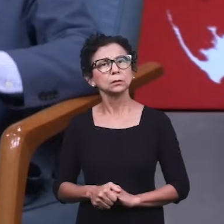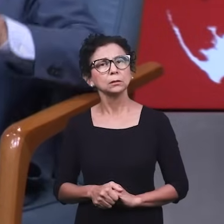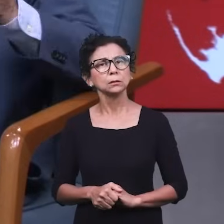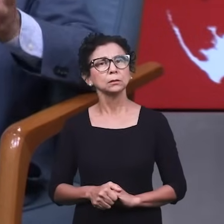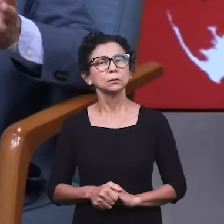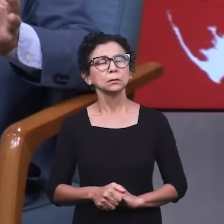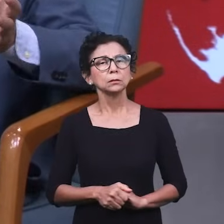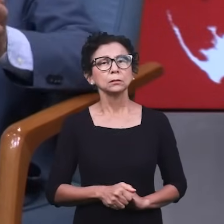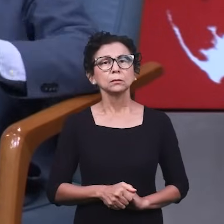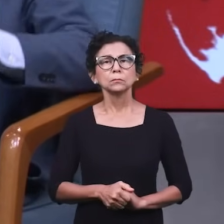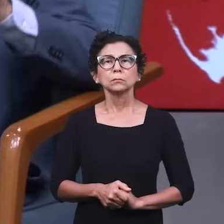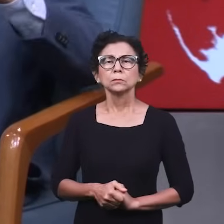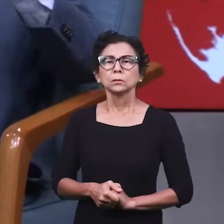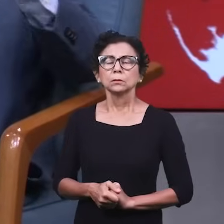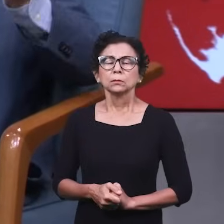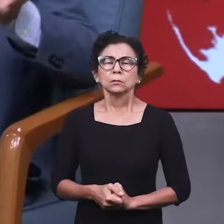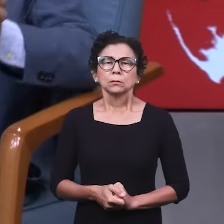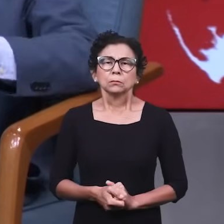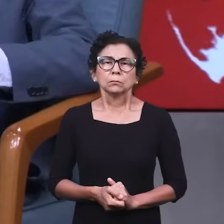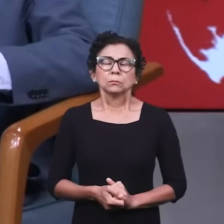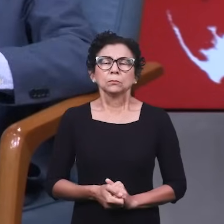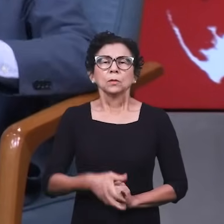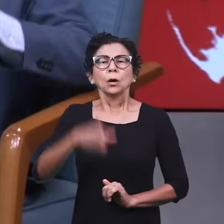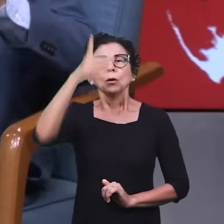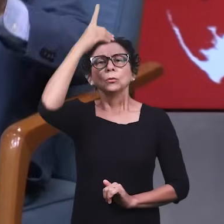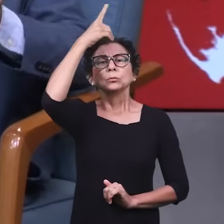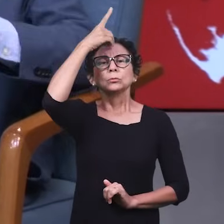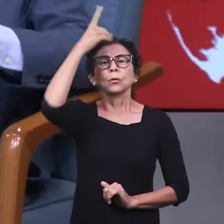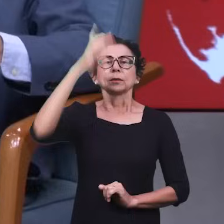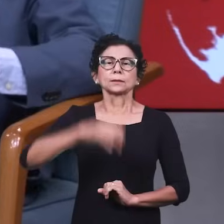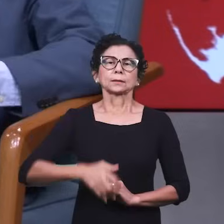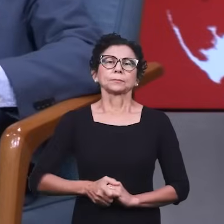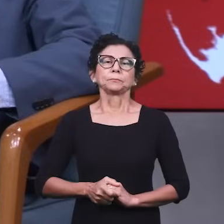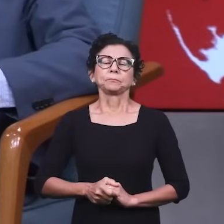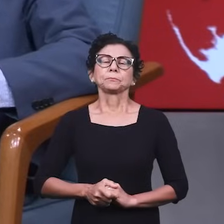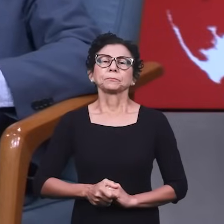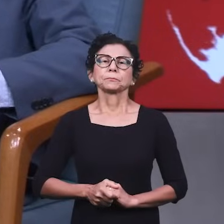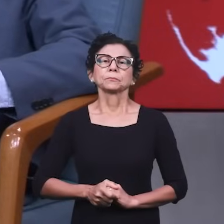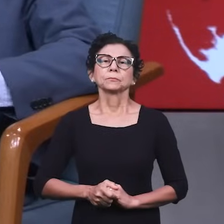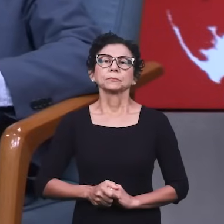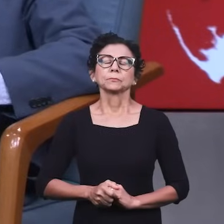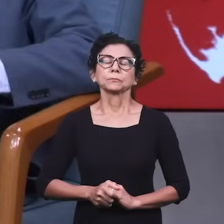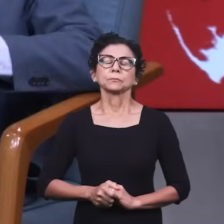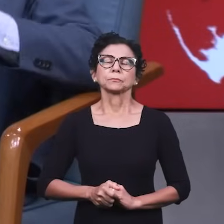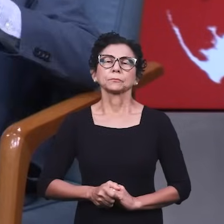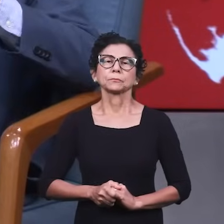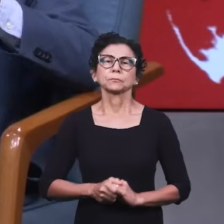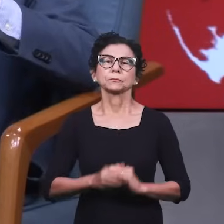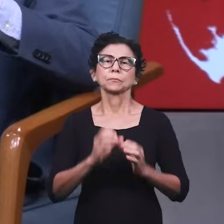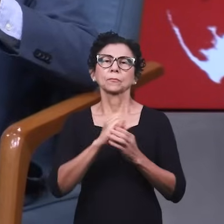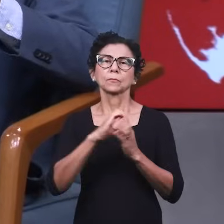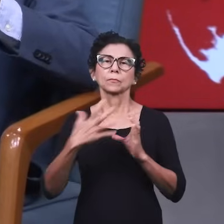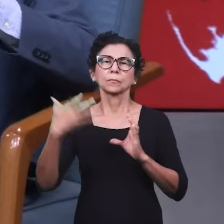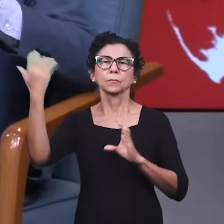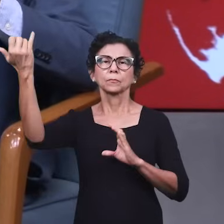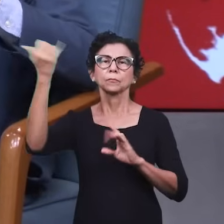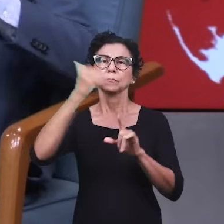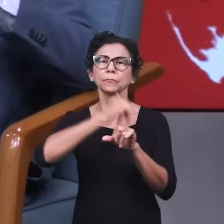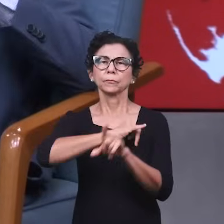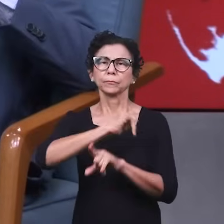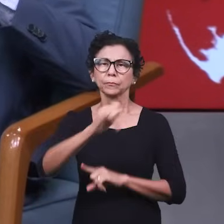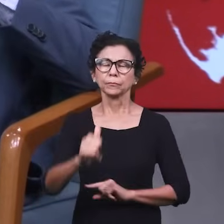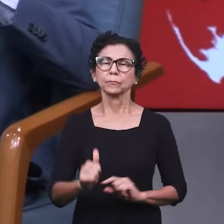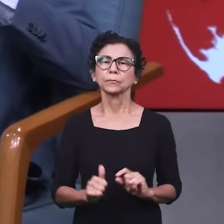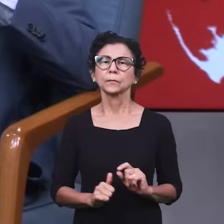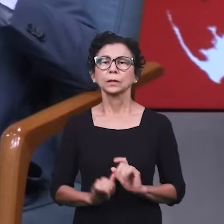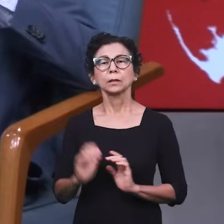Espírito Santo. Os dons espirituais, então, têm um caráter profético, preparando a igreja para isso. E nessa